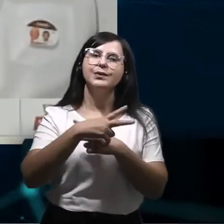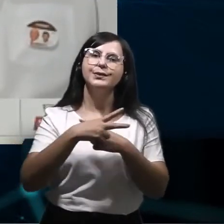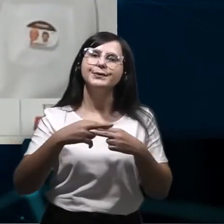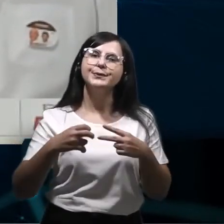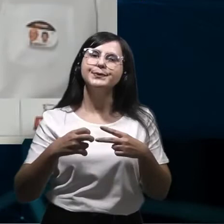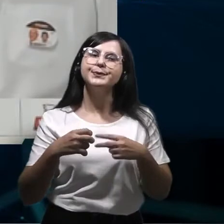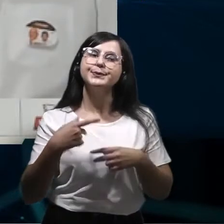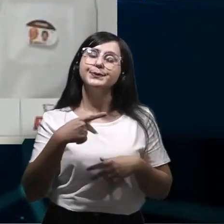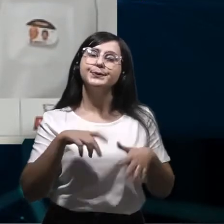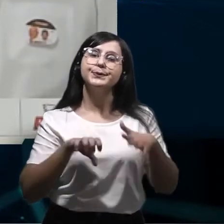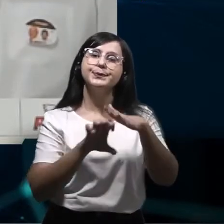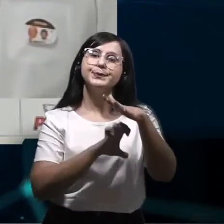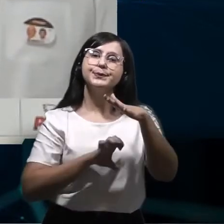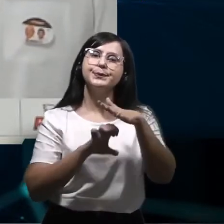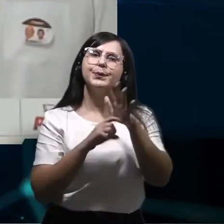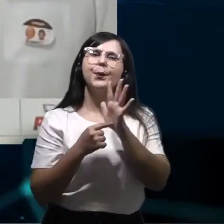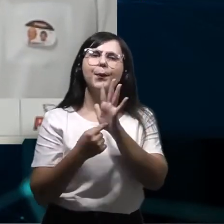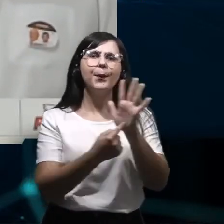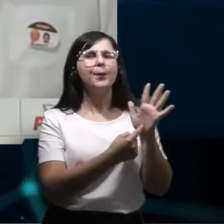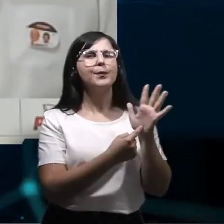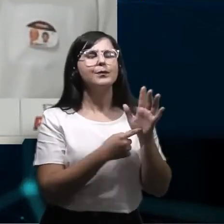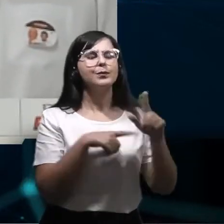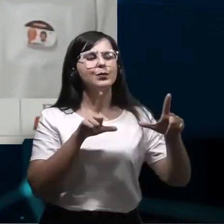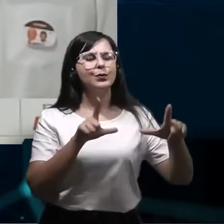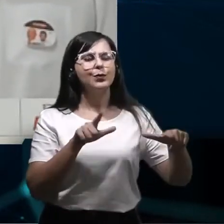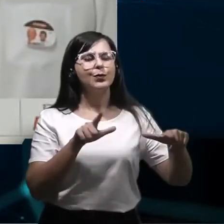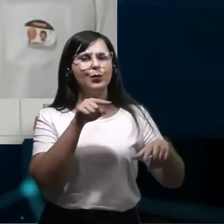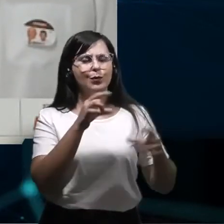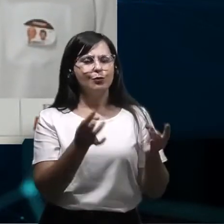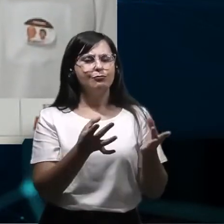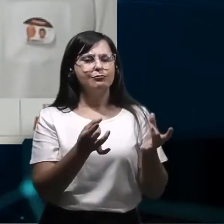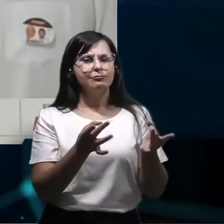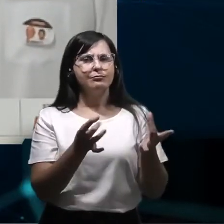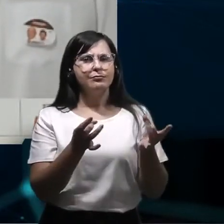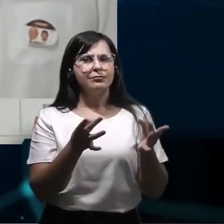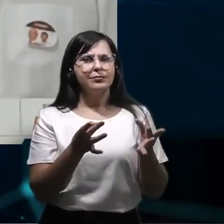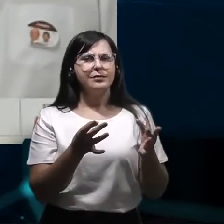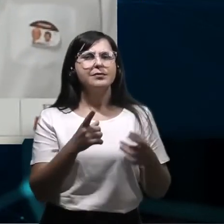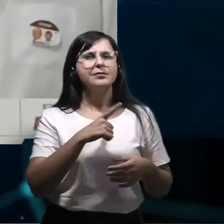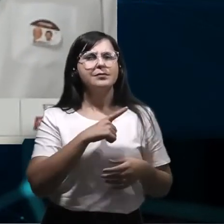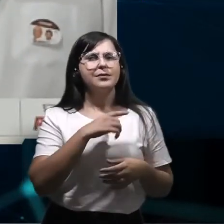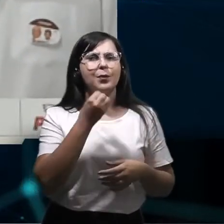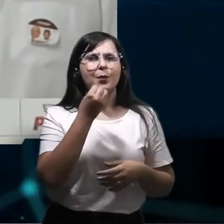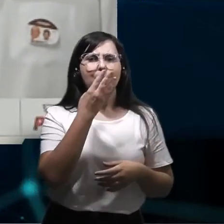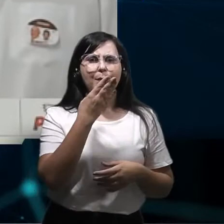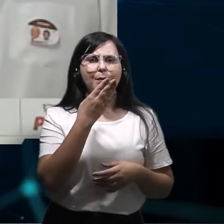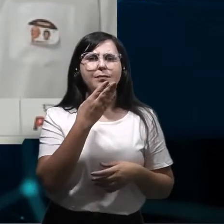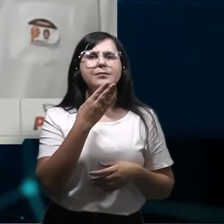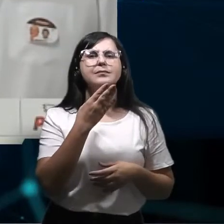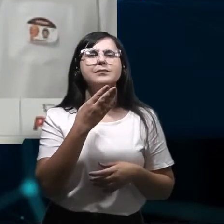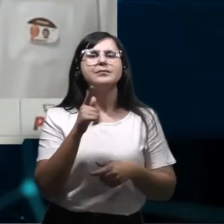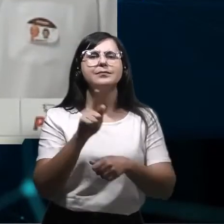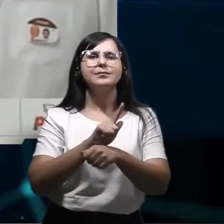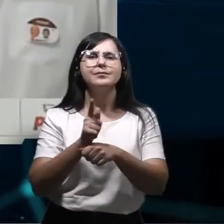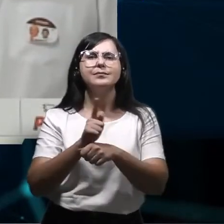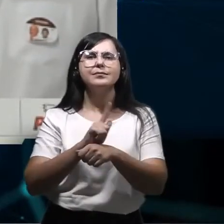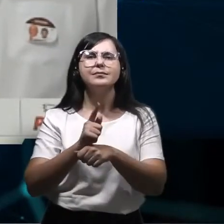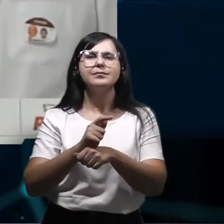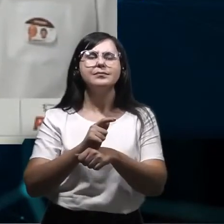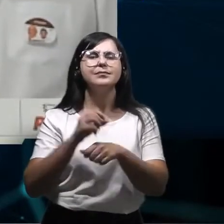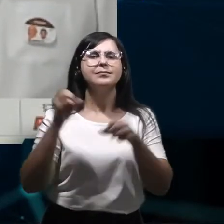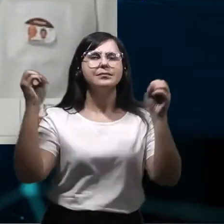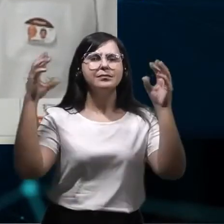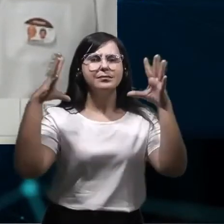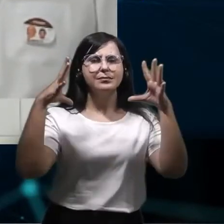algum loteamento seu em Brejo que seja exemplo da boa gestão em saneamento, calçamento, iluminação e espaço